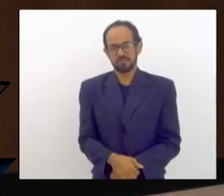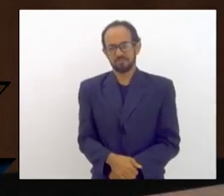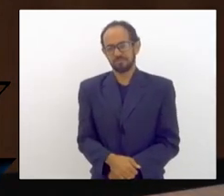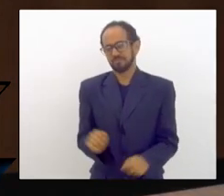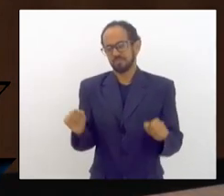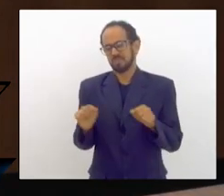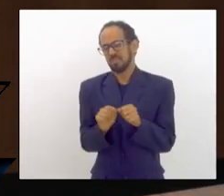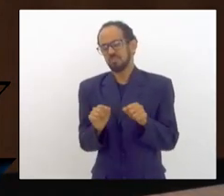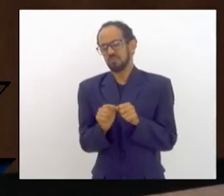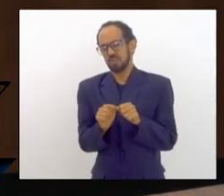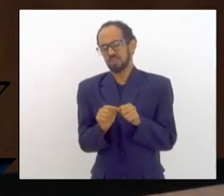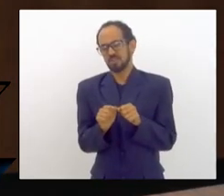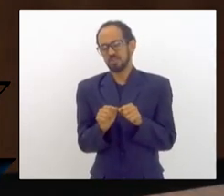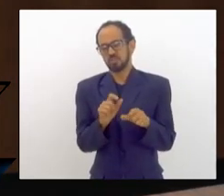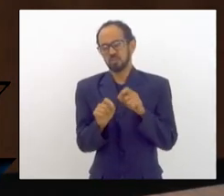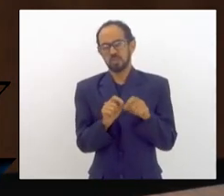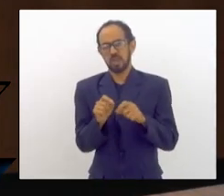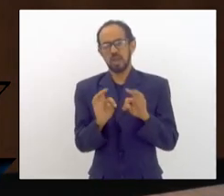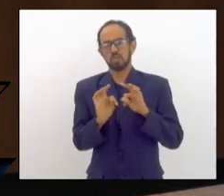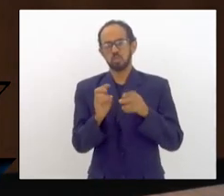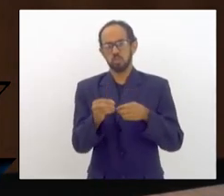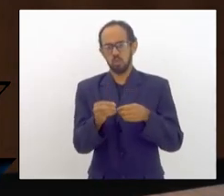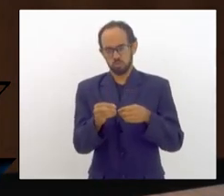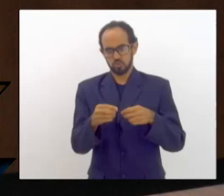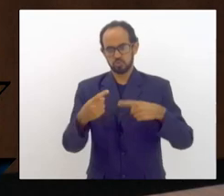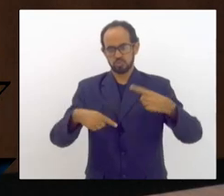Mandando todos os políticos.